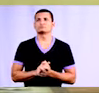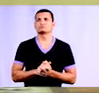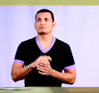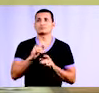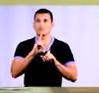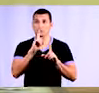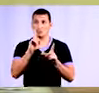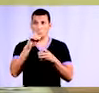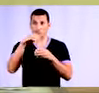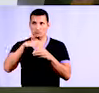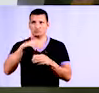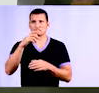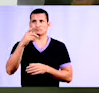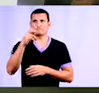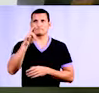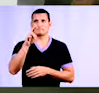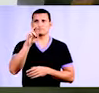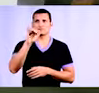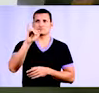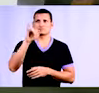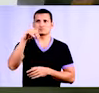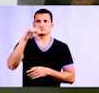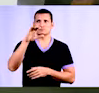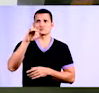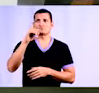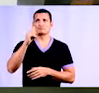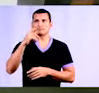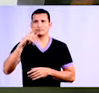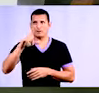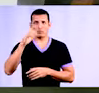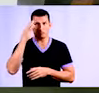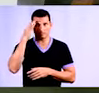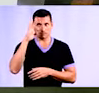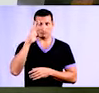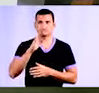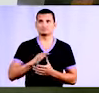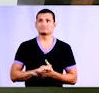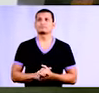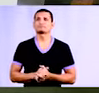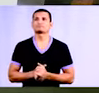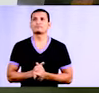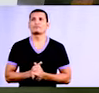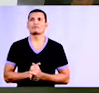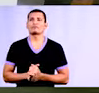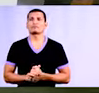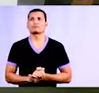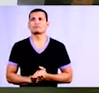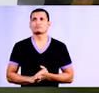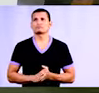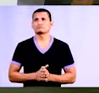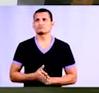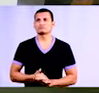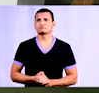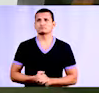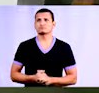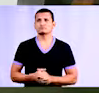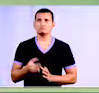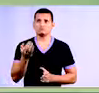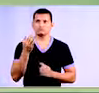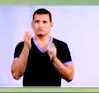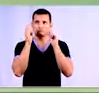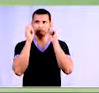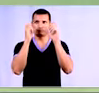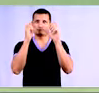principal, da memória RAM. Tá? E observando o que o senhor falou, professor, nós queríamos aqui, com essa questão, despertar a